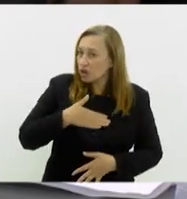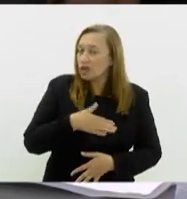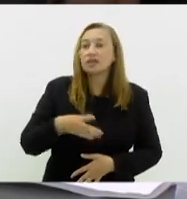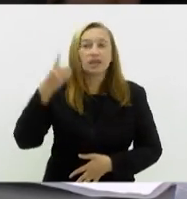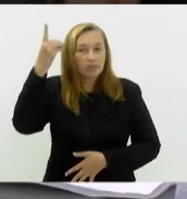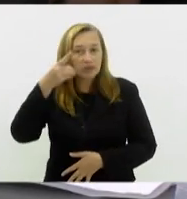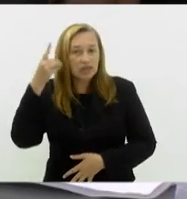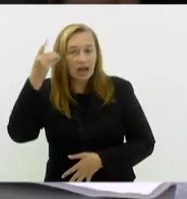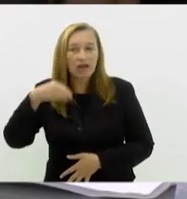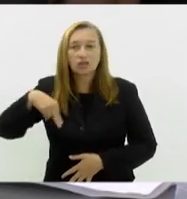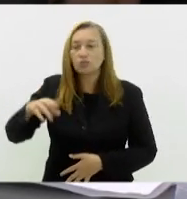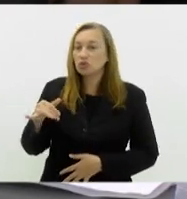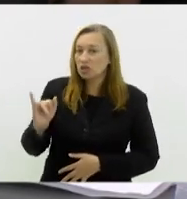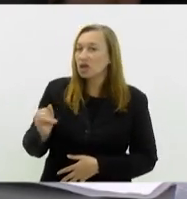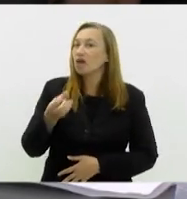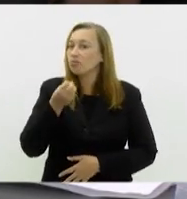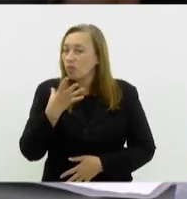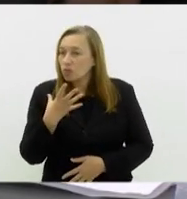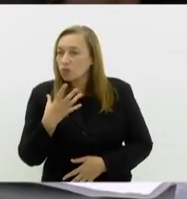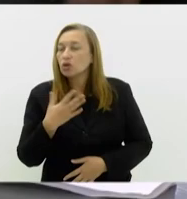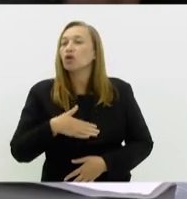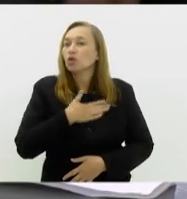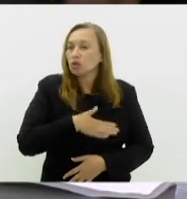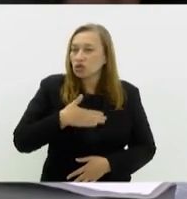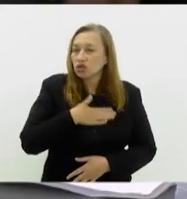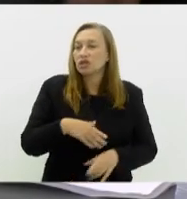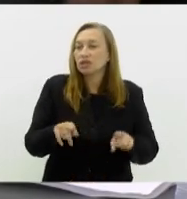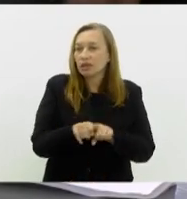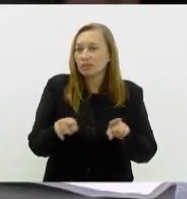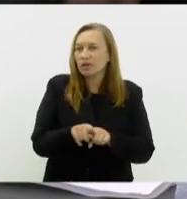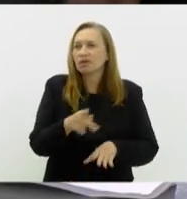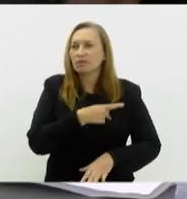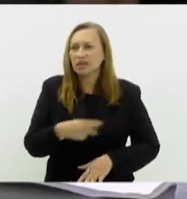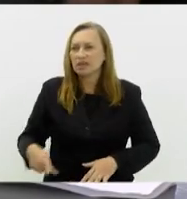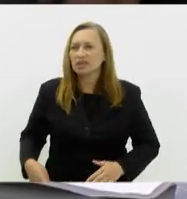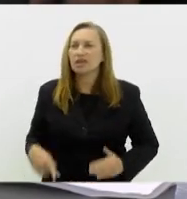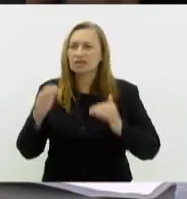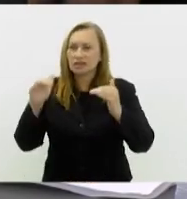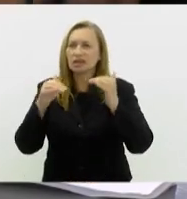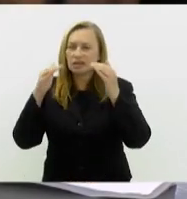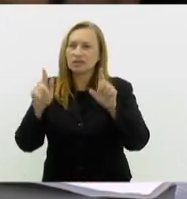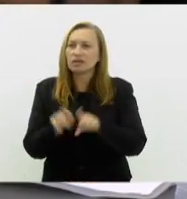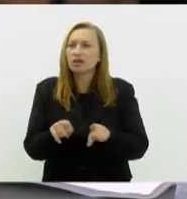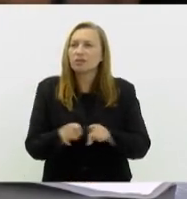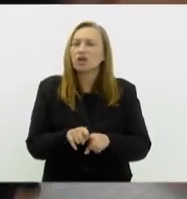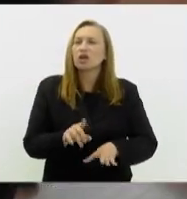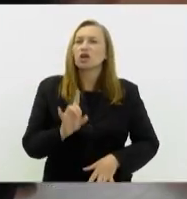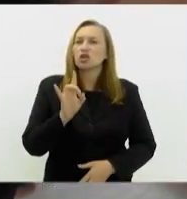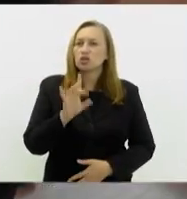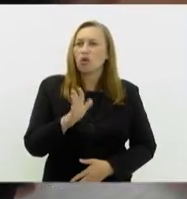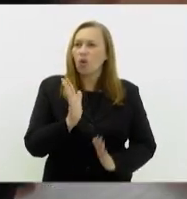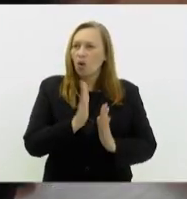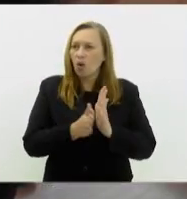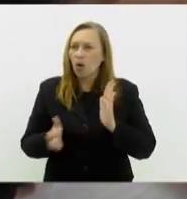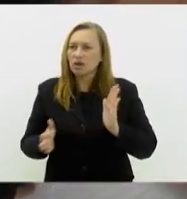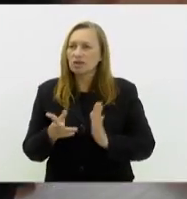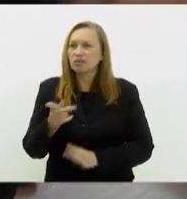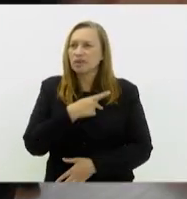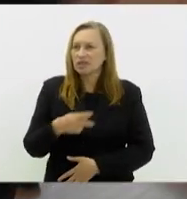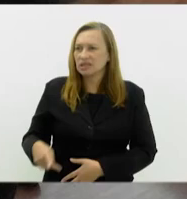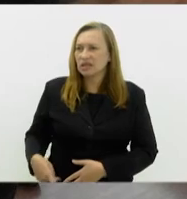muni eu acho que é muito razoável e gostei do enamento de vossa excelência também presidenta só uma questão de ordem